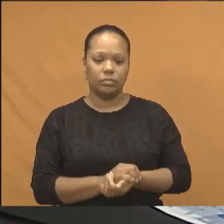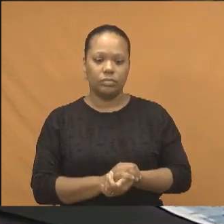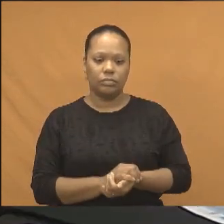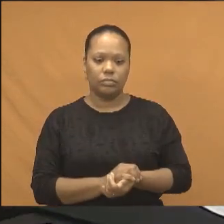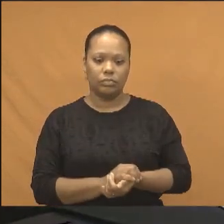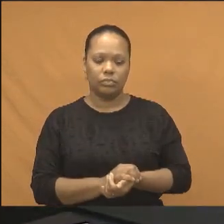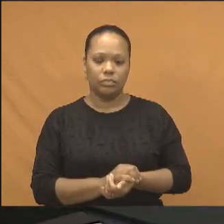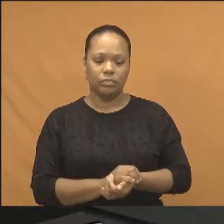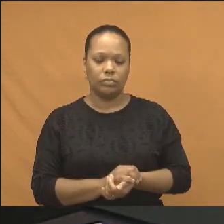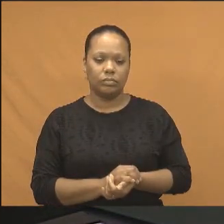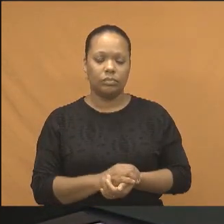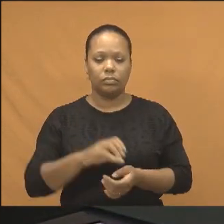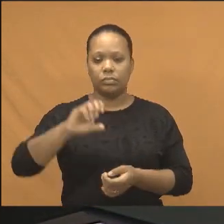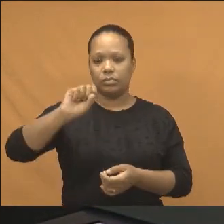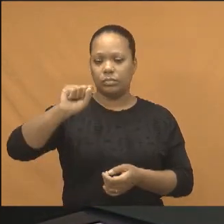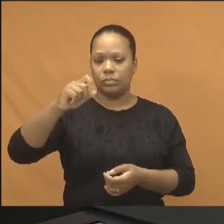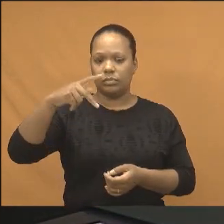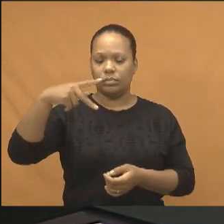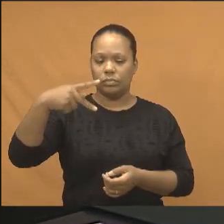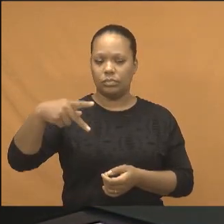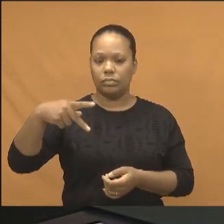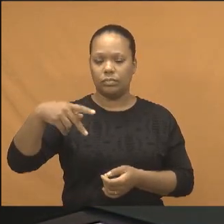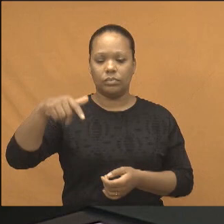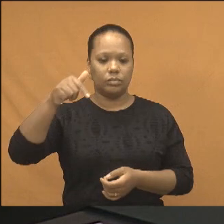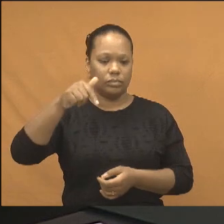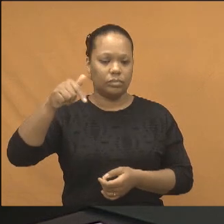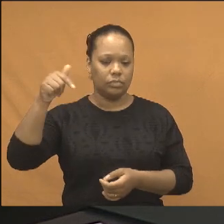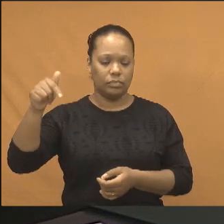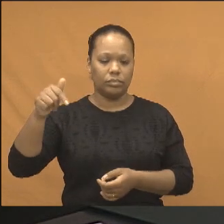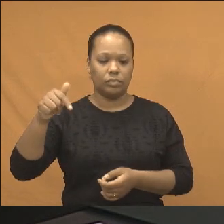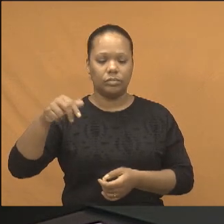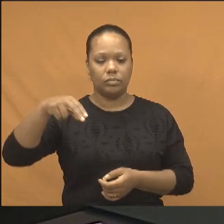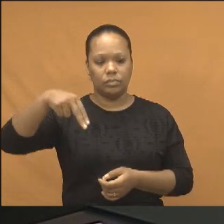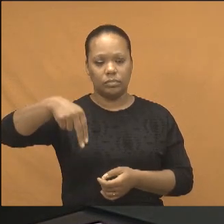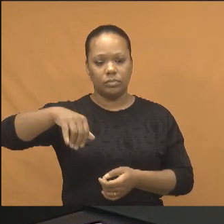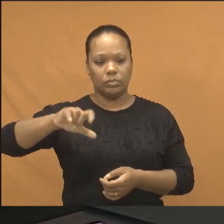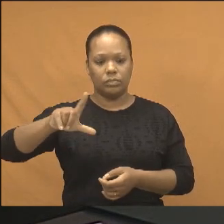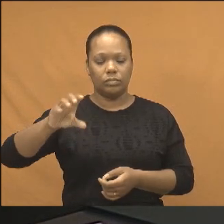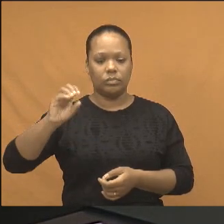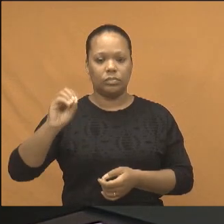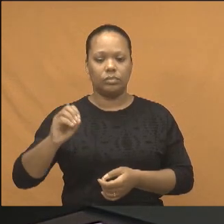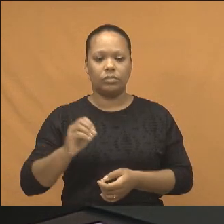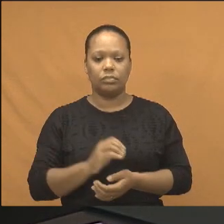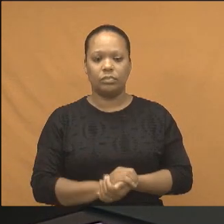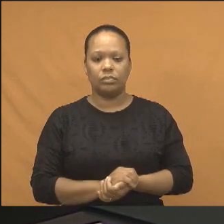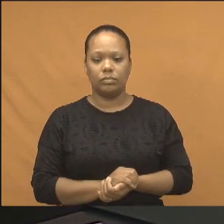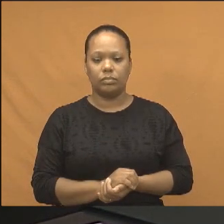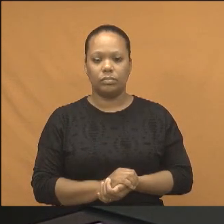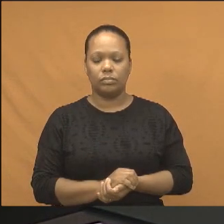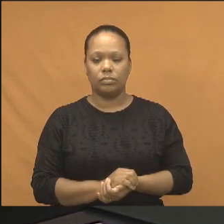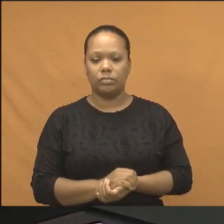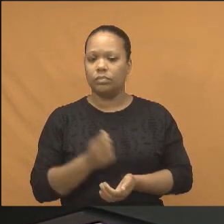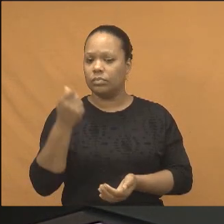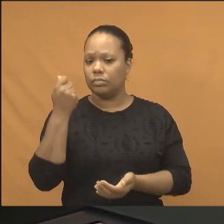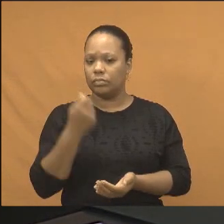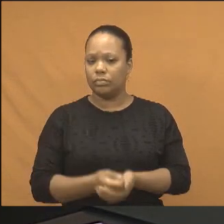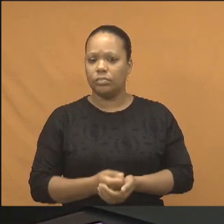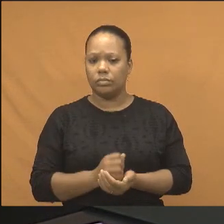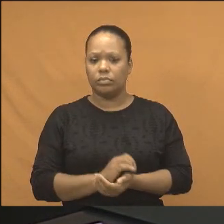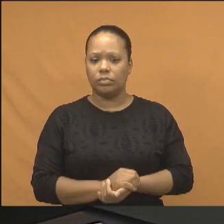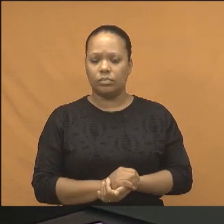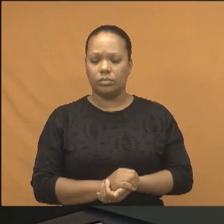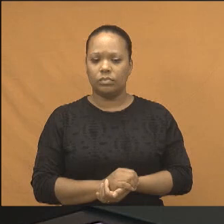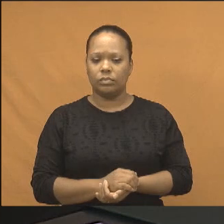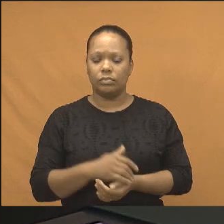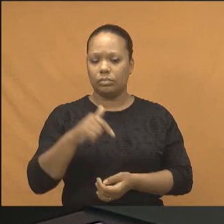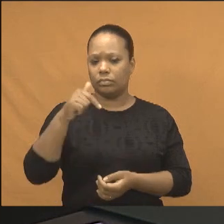na SP-77, na rodovia Nilo Máximo, e está dizendo ali de um investimento de R$711 mil. Eu não vi nada